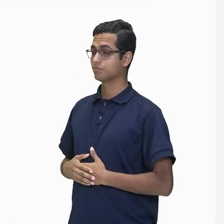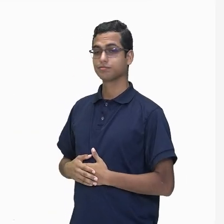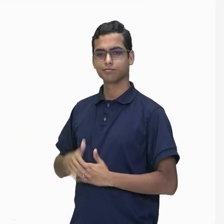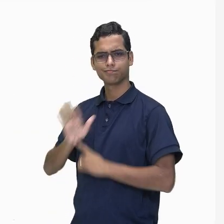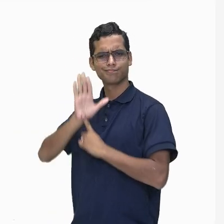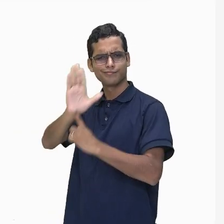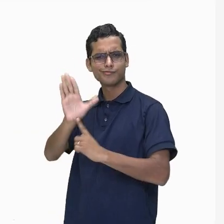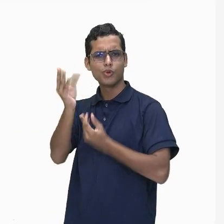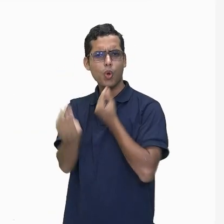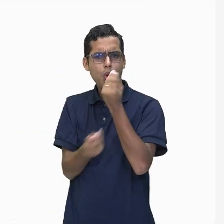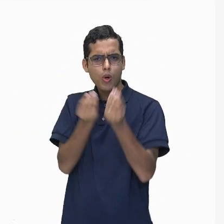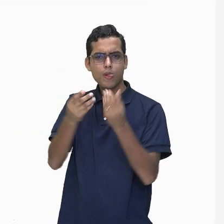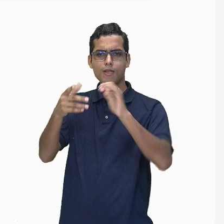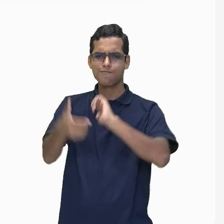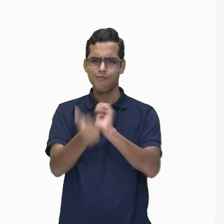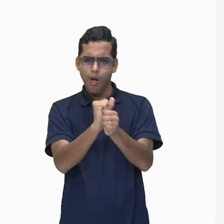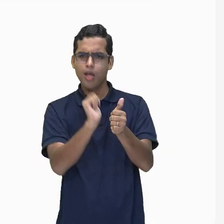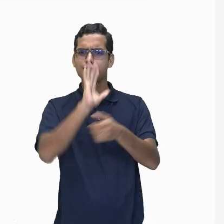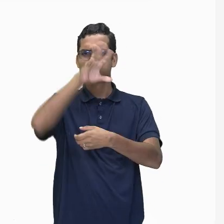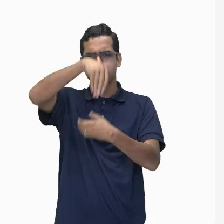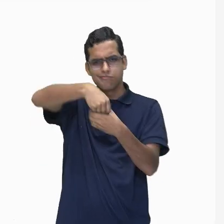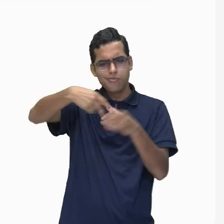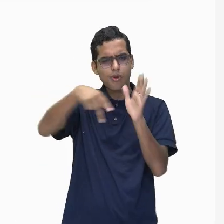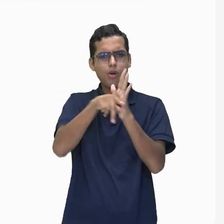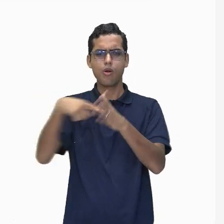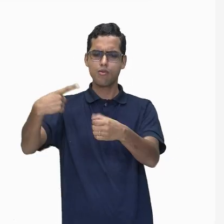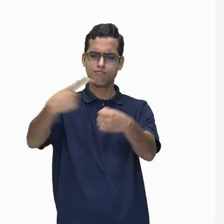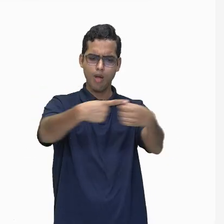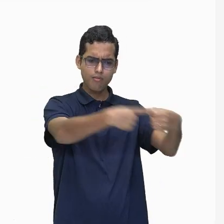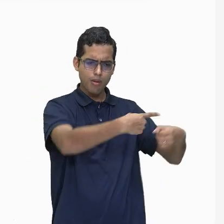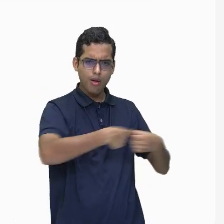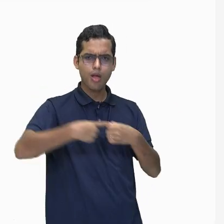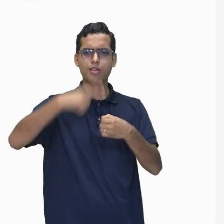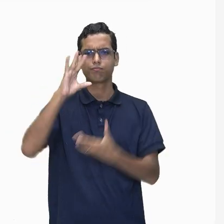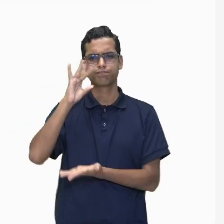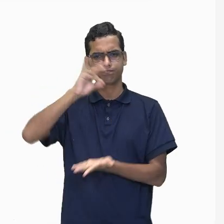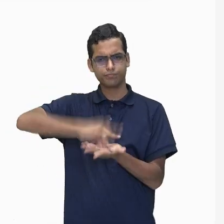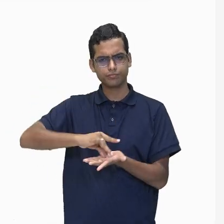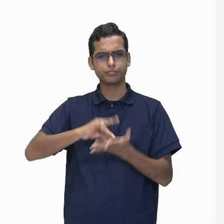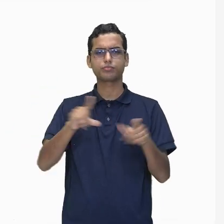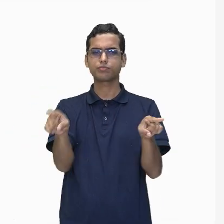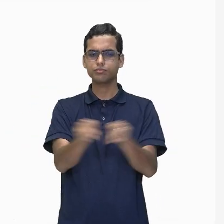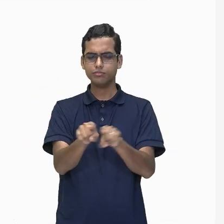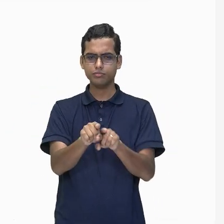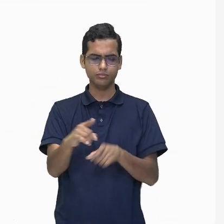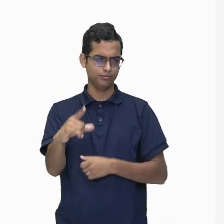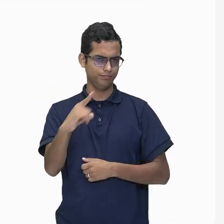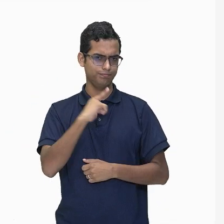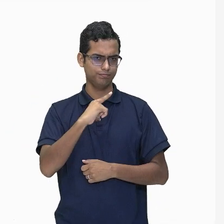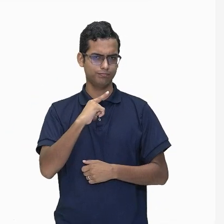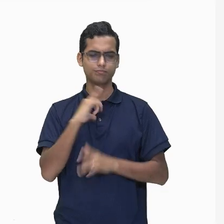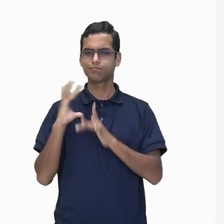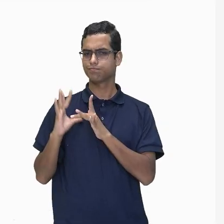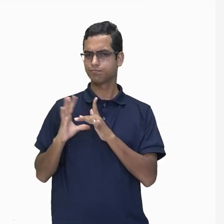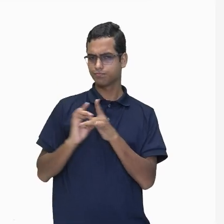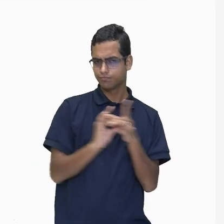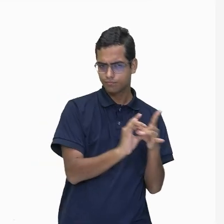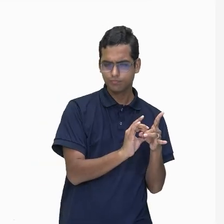essa presença do esporte no interior, essa presença do esporte no